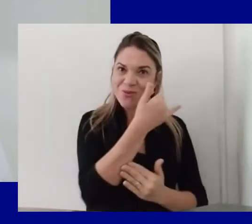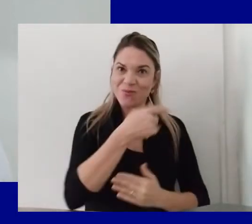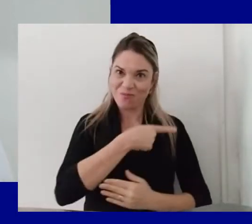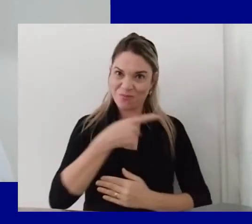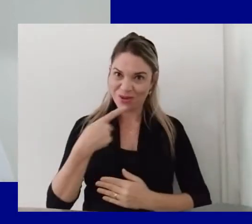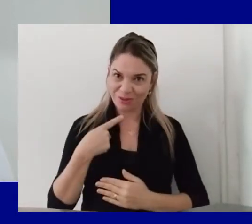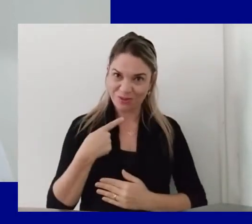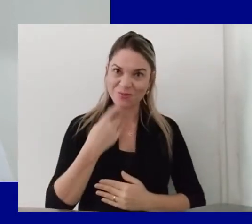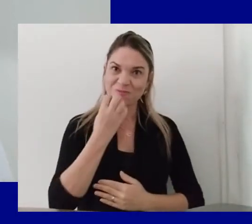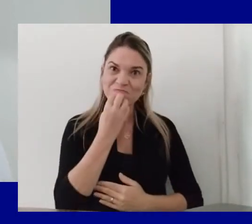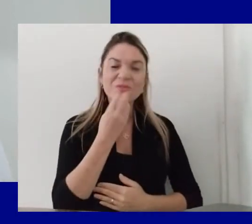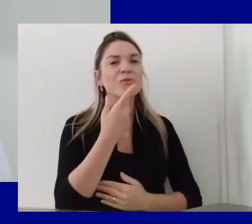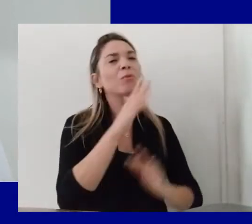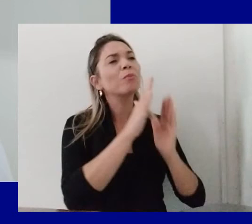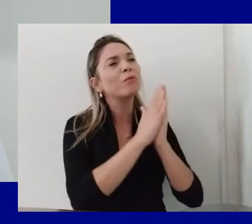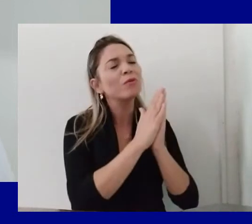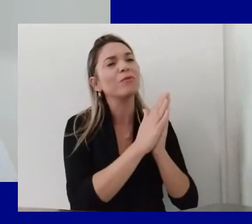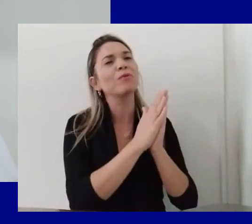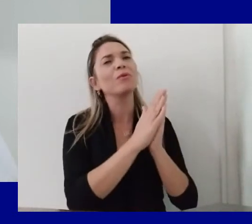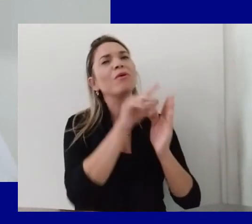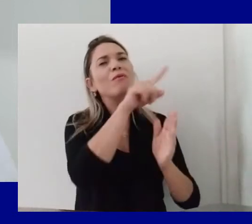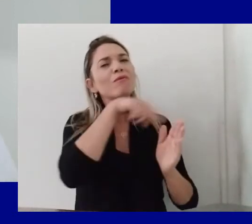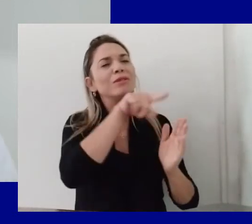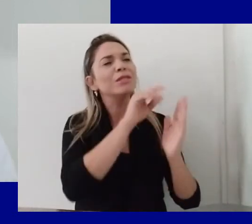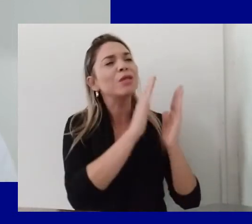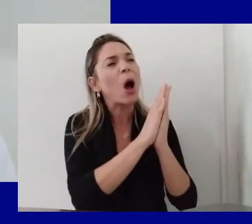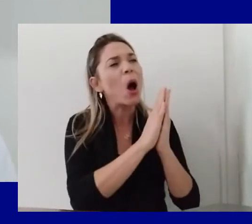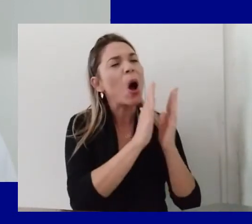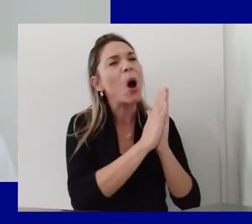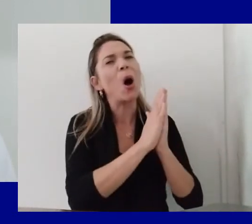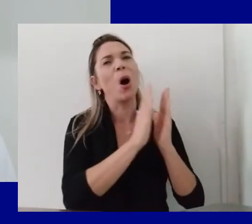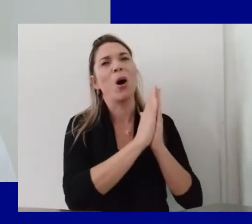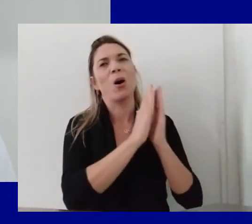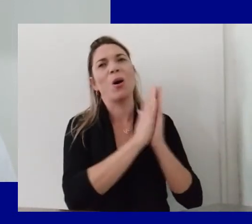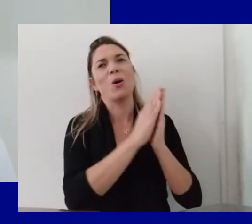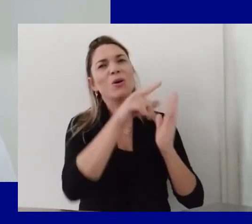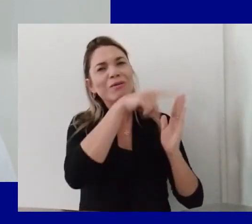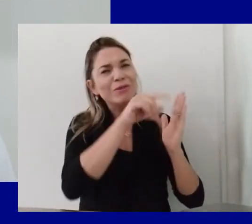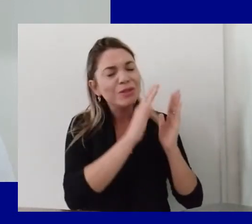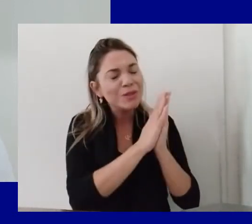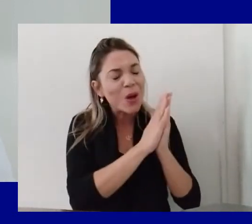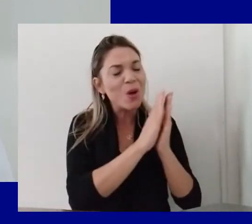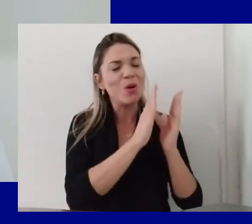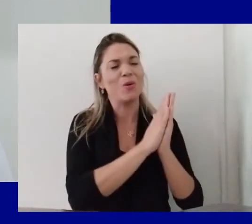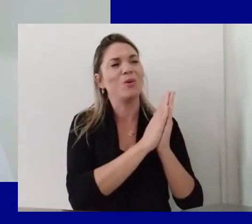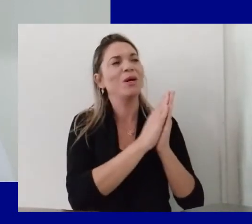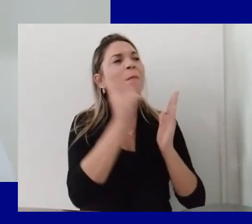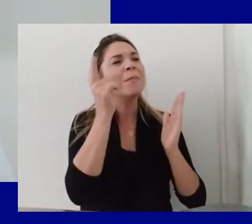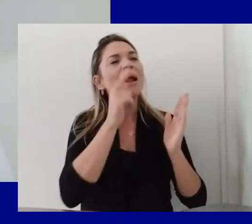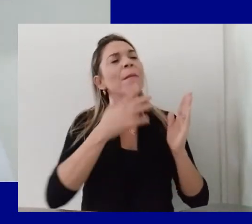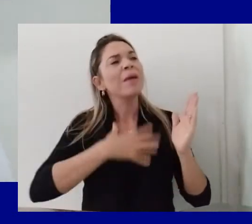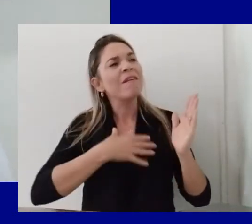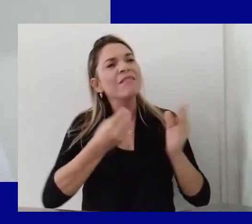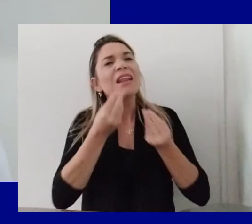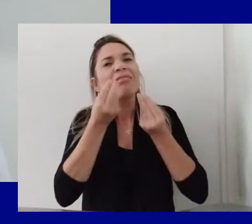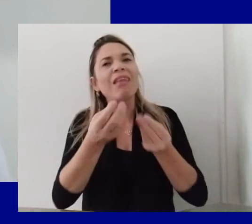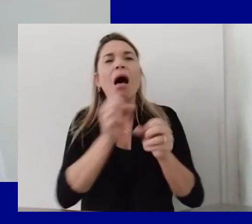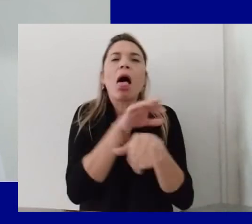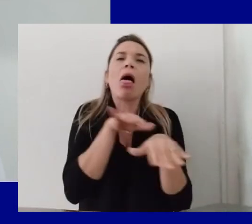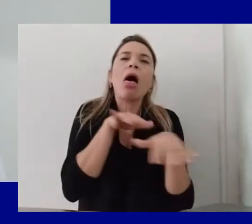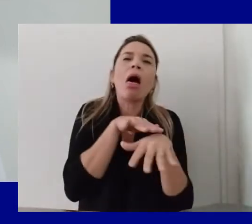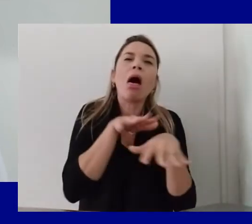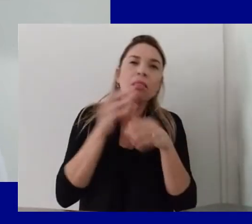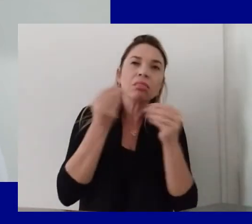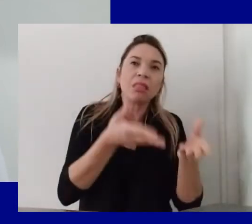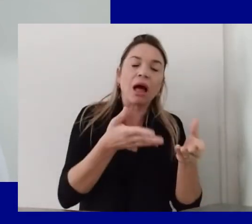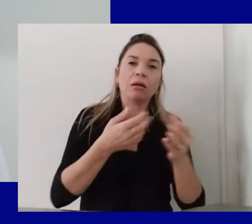convulsão naquele dia, eles precisariam entrar com a medicação mais forte, o que geraria